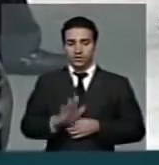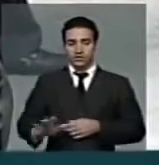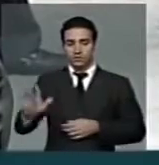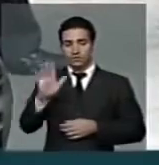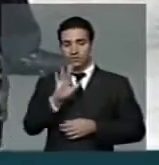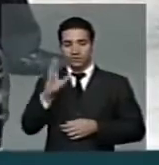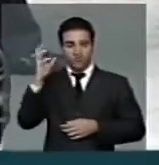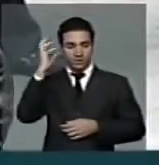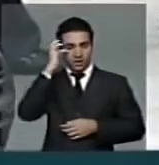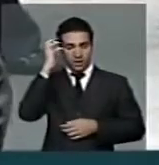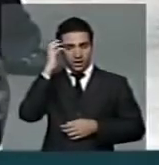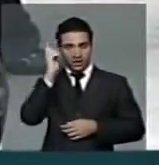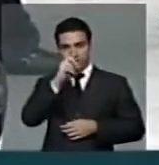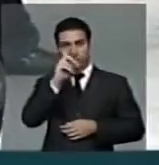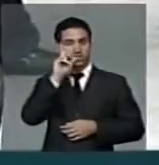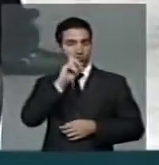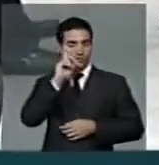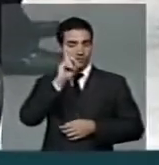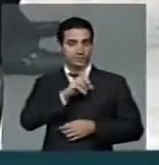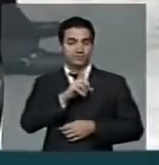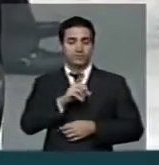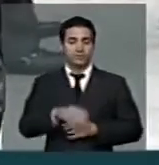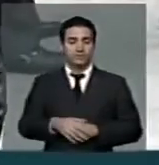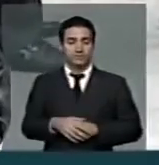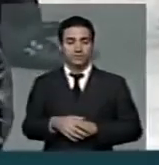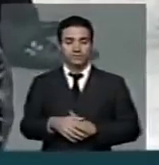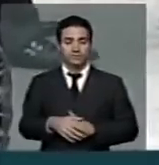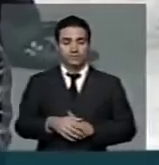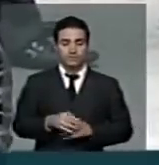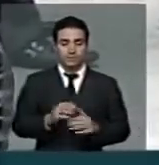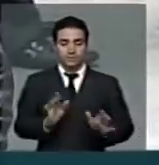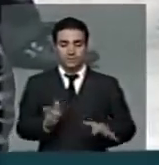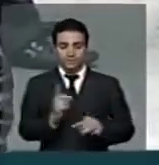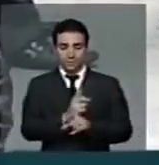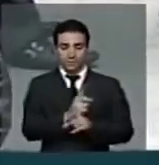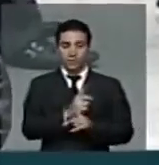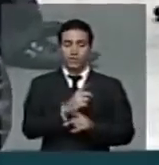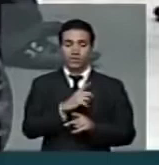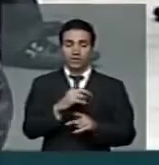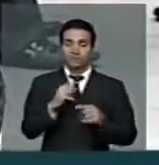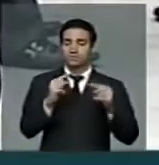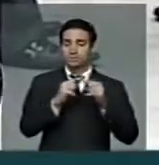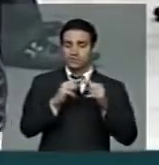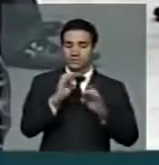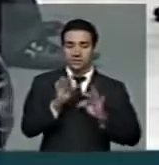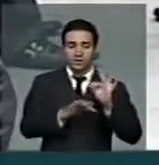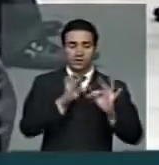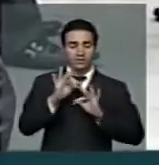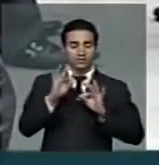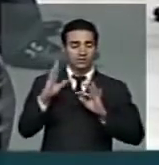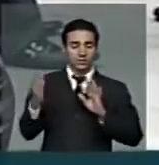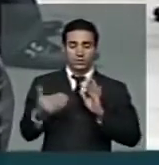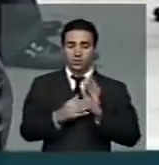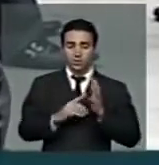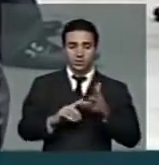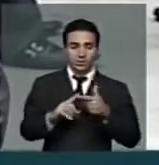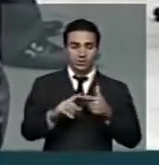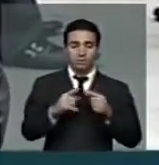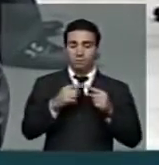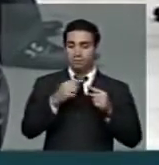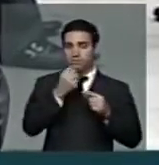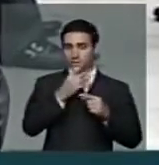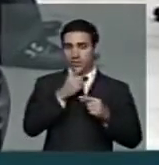das Rádios daquele país, onde se constatou um grande evento de tecnologia em todos os sentidos, e na oportunidade